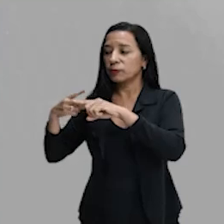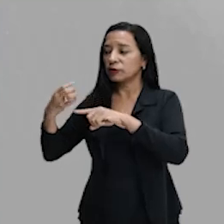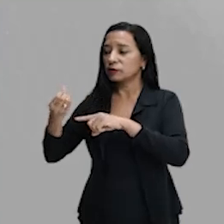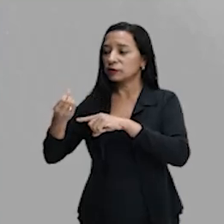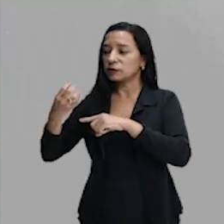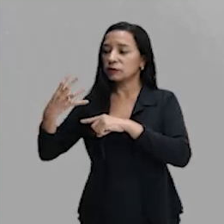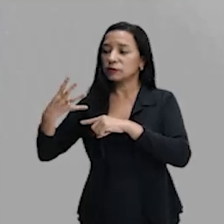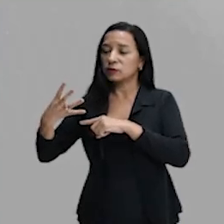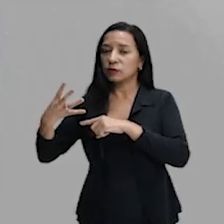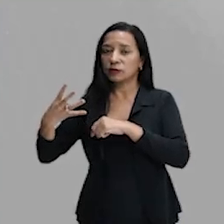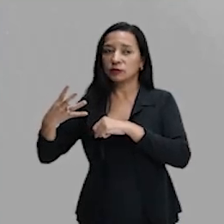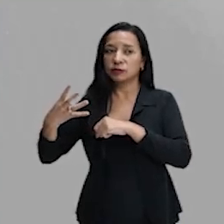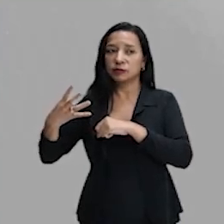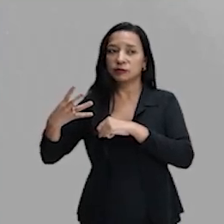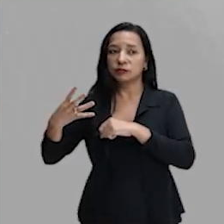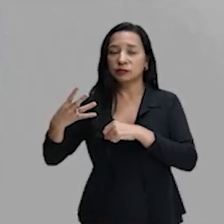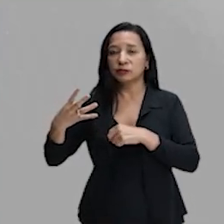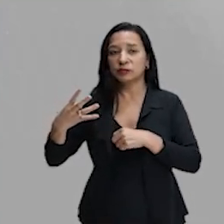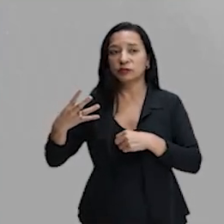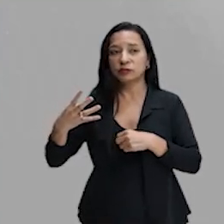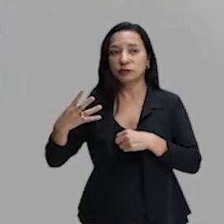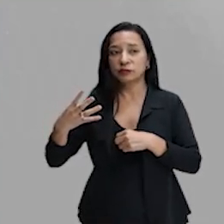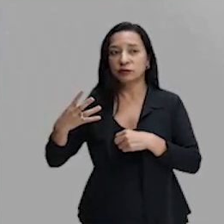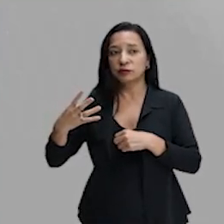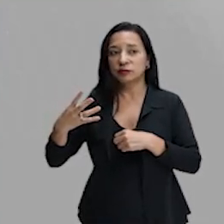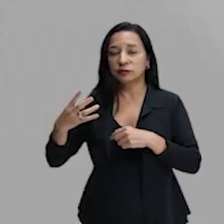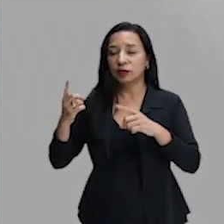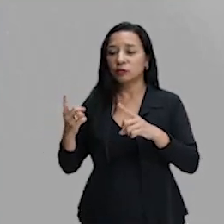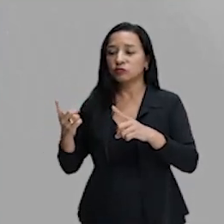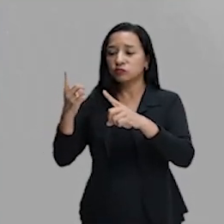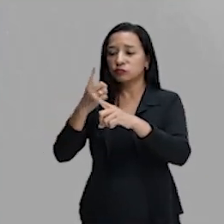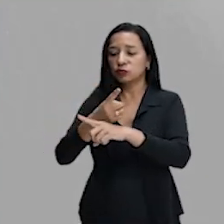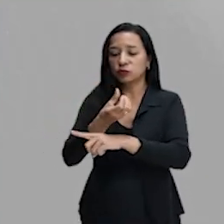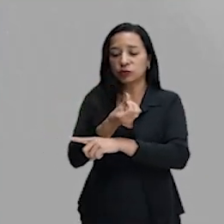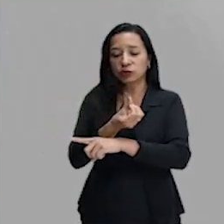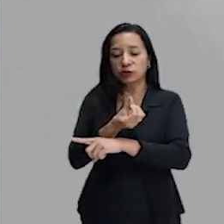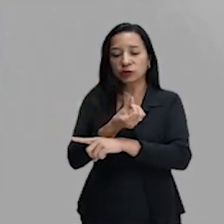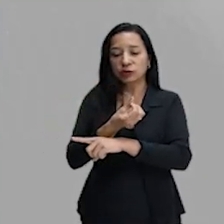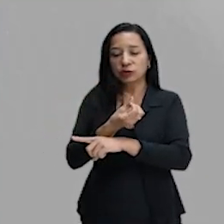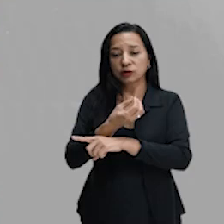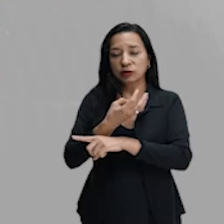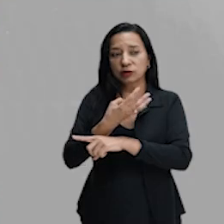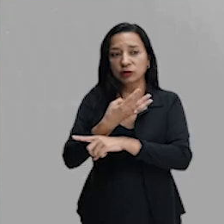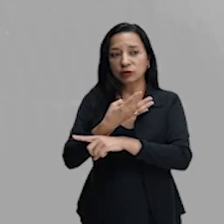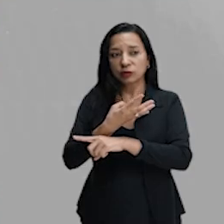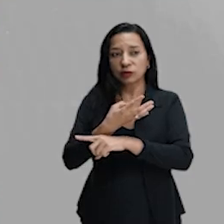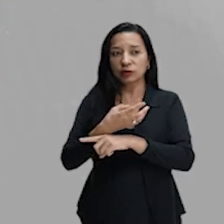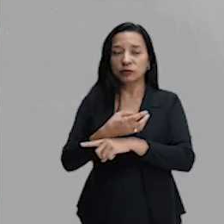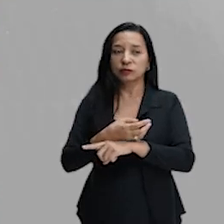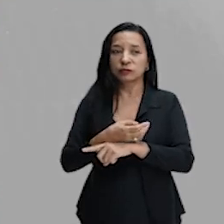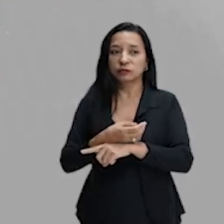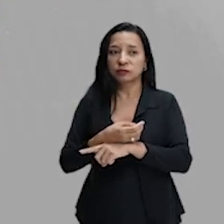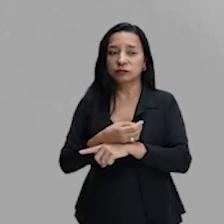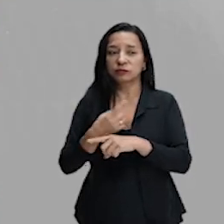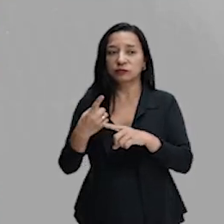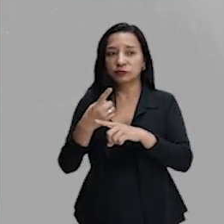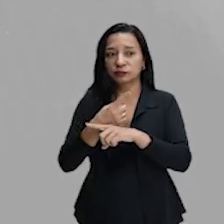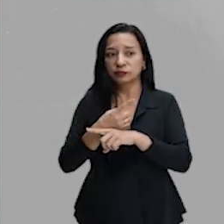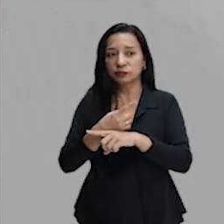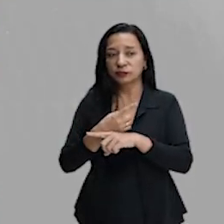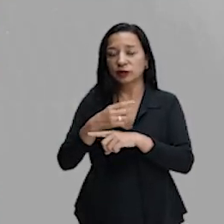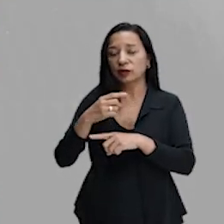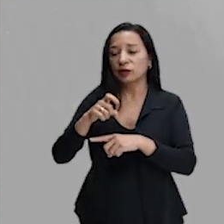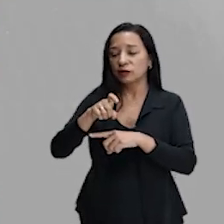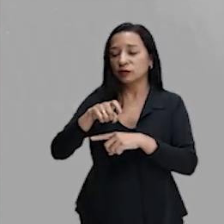64 Esse 64 passa para lá negativo né Aí você vai encontrar x qu = 36